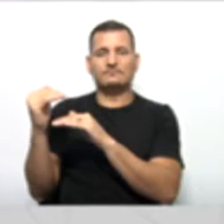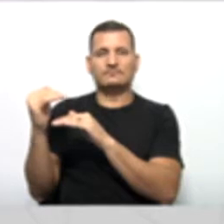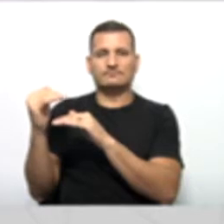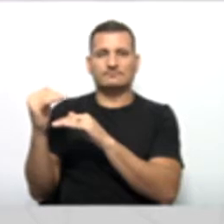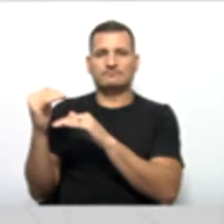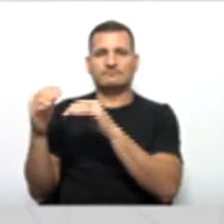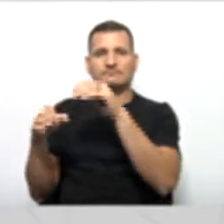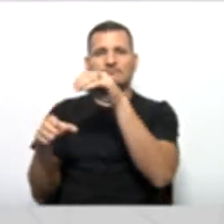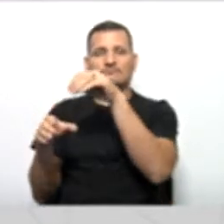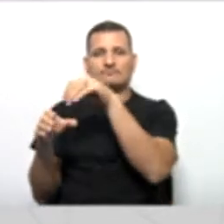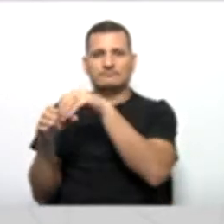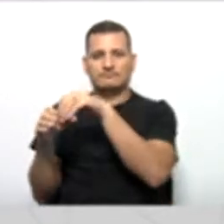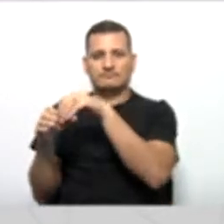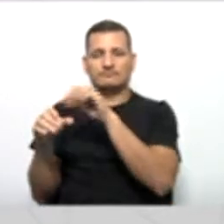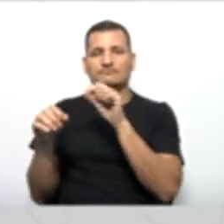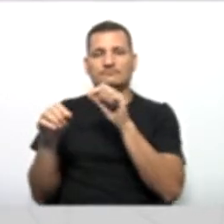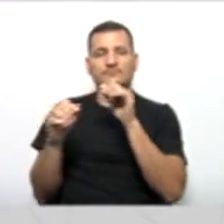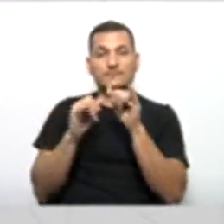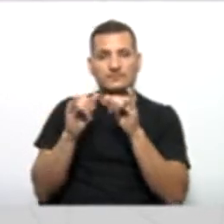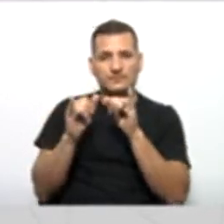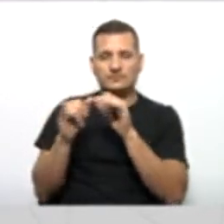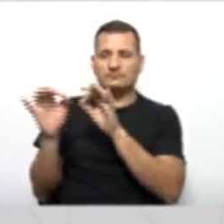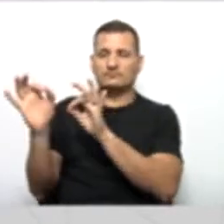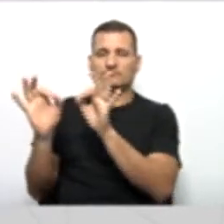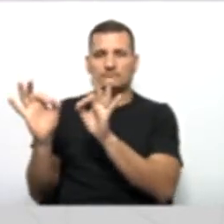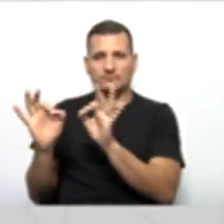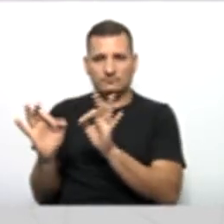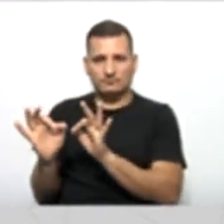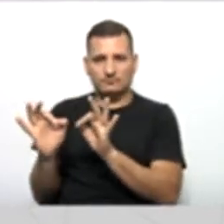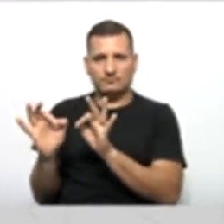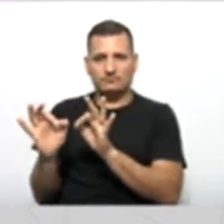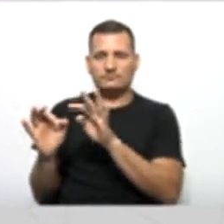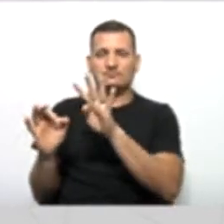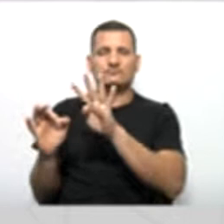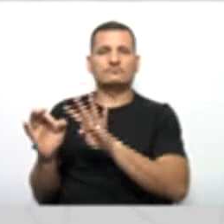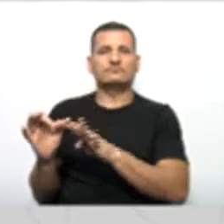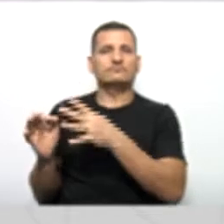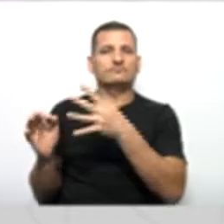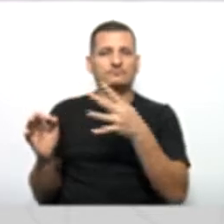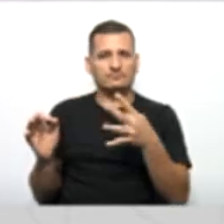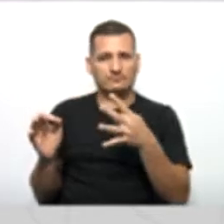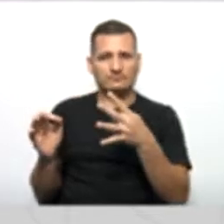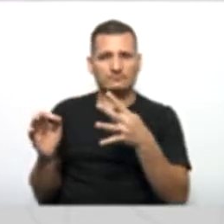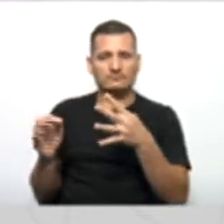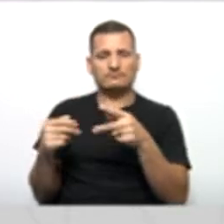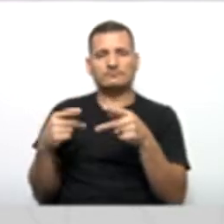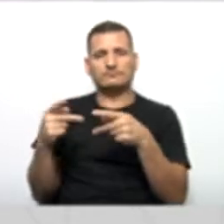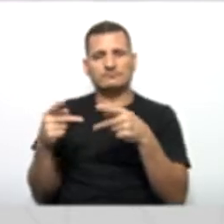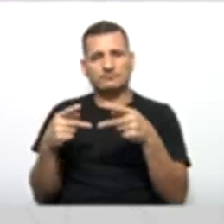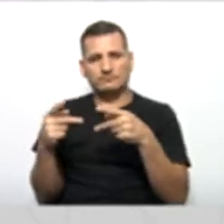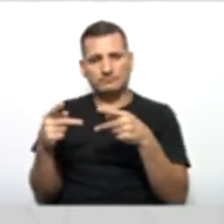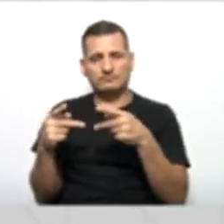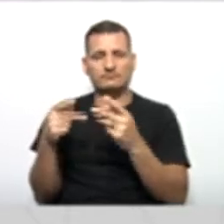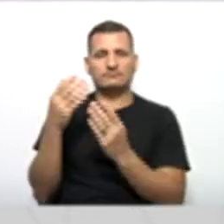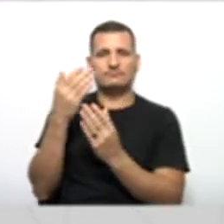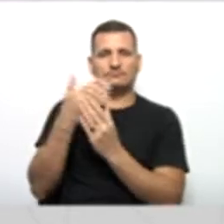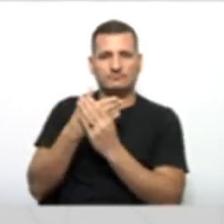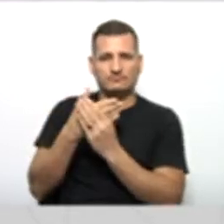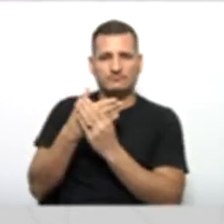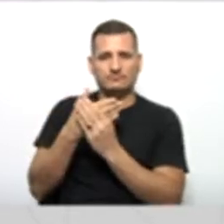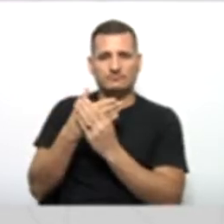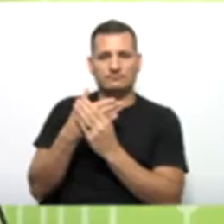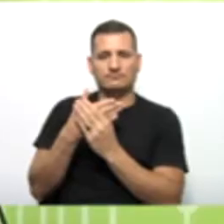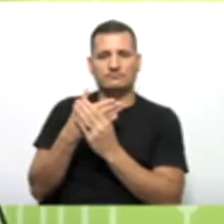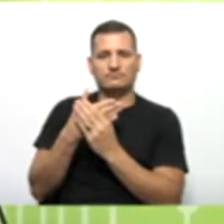para que essas informações sejam organizadas conforme suas tabelas conforme seus projetos suas partes e assim